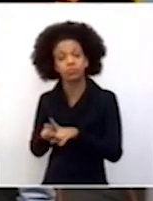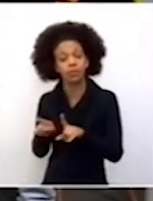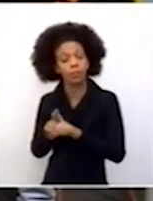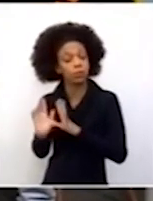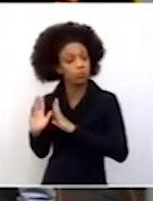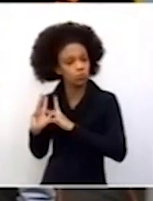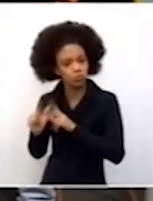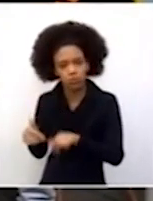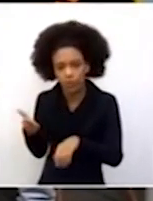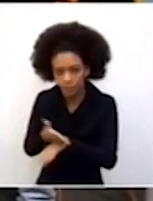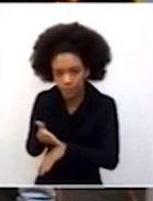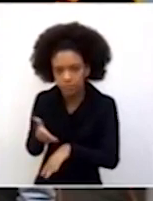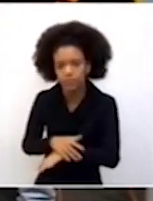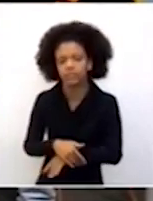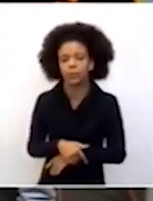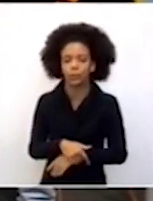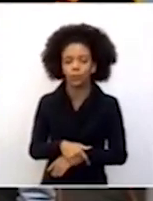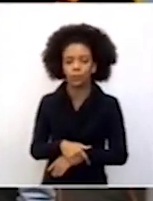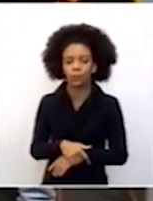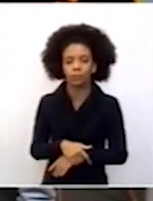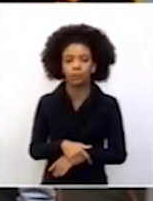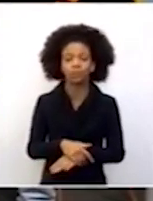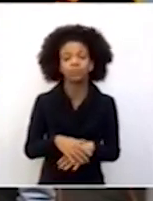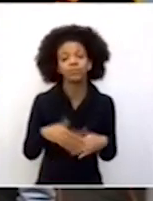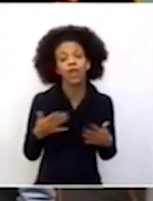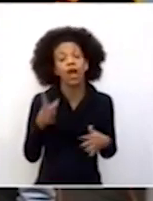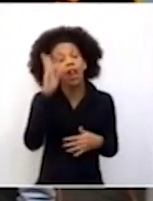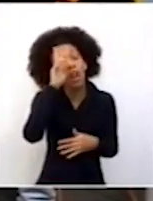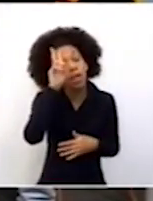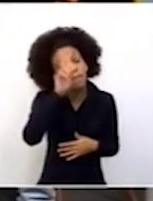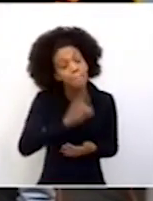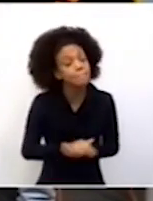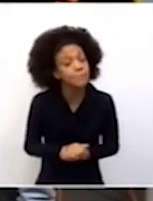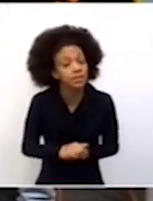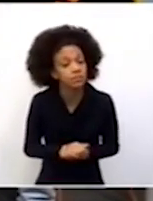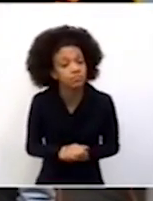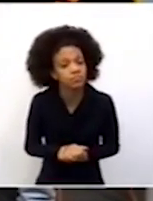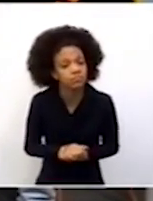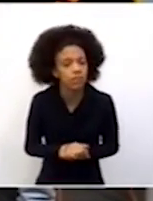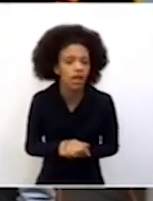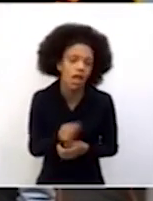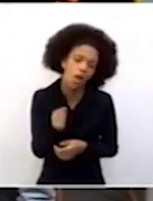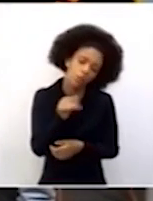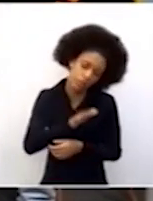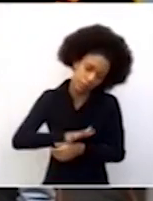essa participação no chat. Isso, bacana. E lembrando que, né, isso aqui é um